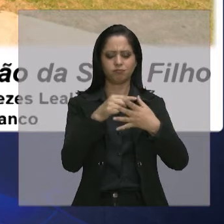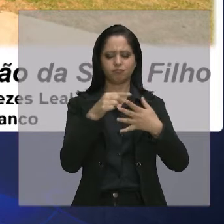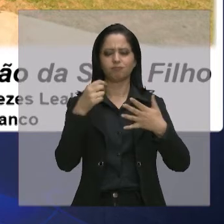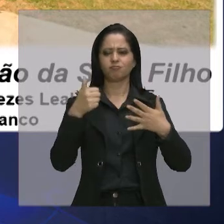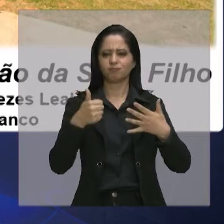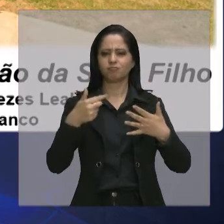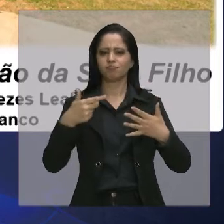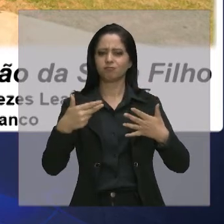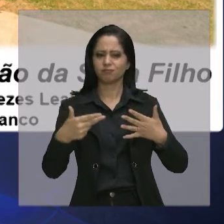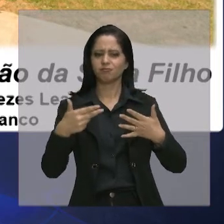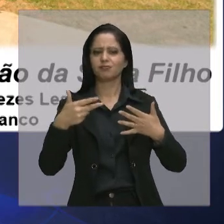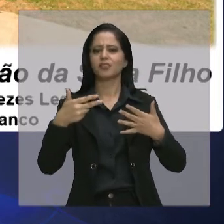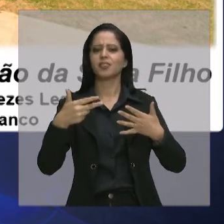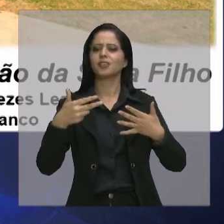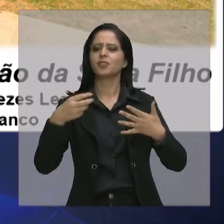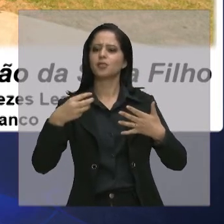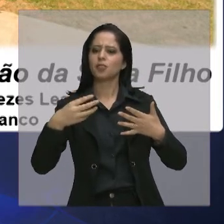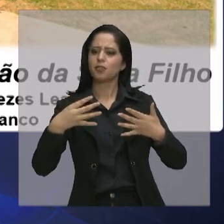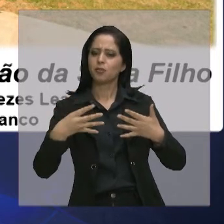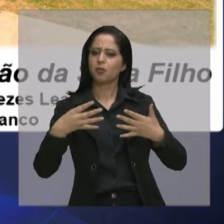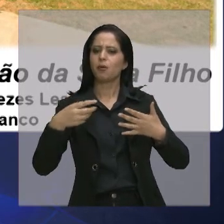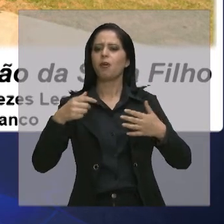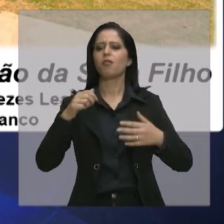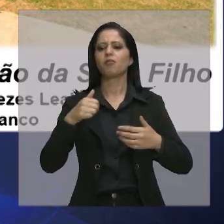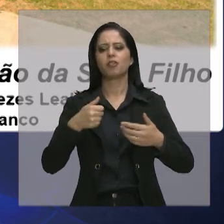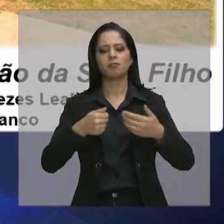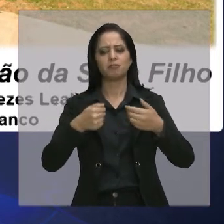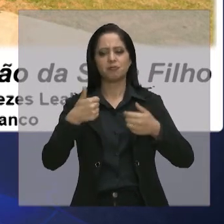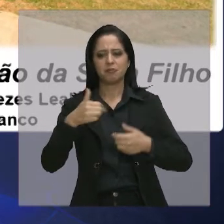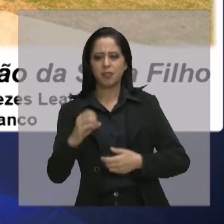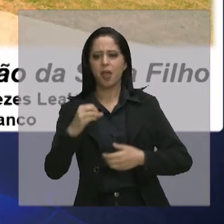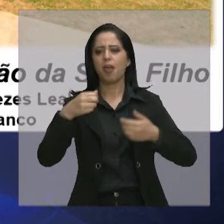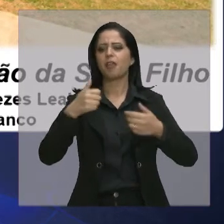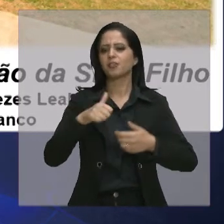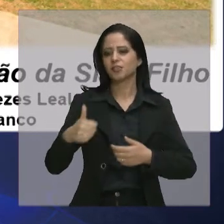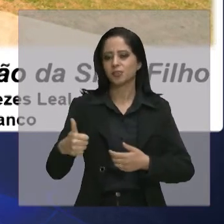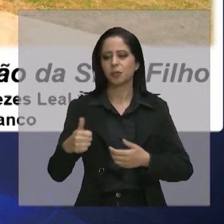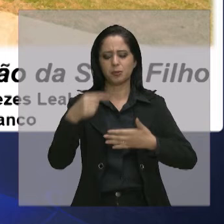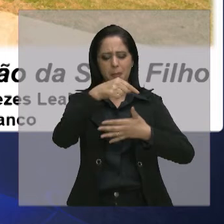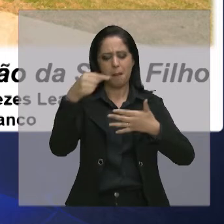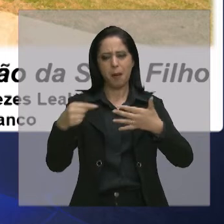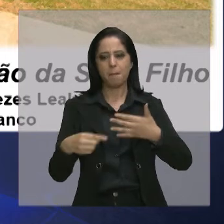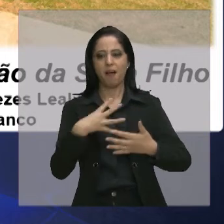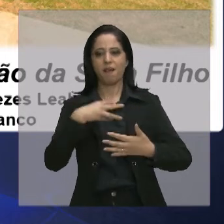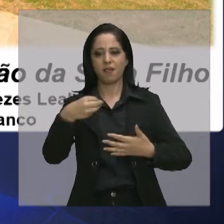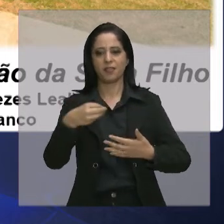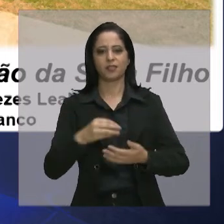Maria, Oséias de Paula, Marisa Aparecida, Samuel Carlos e José Paulo.